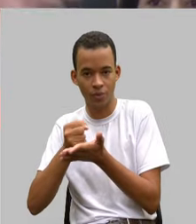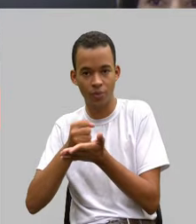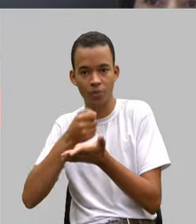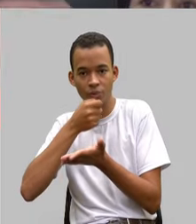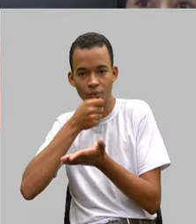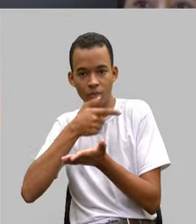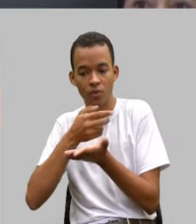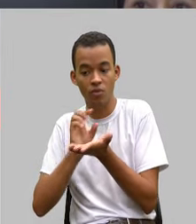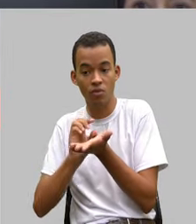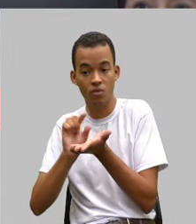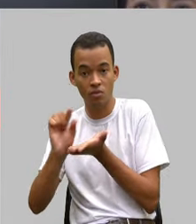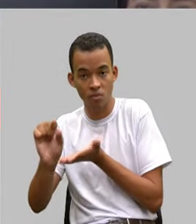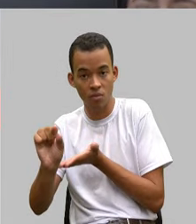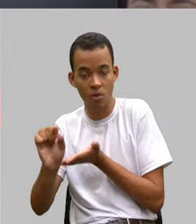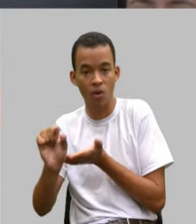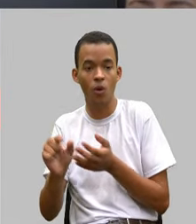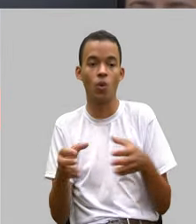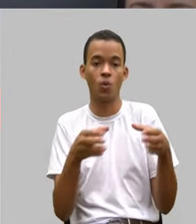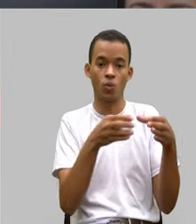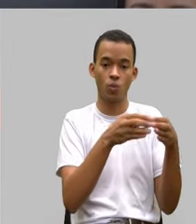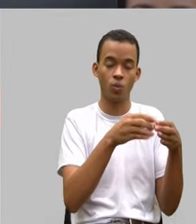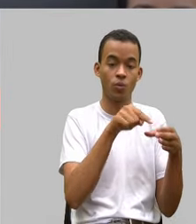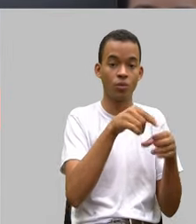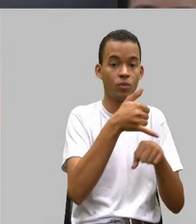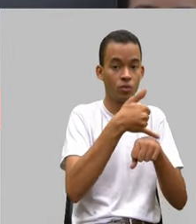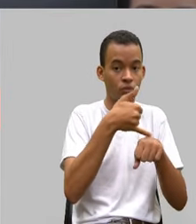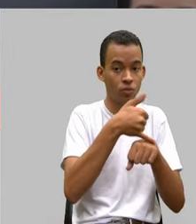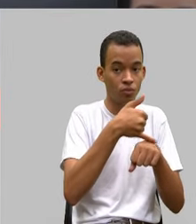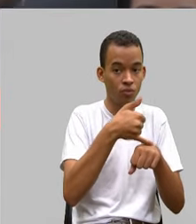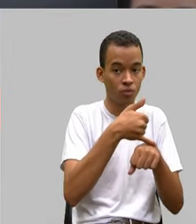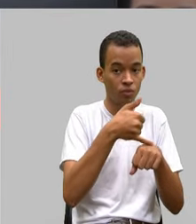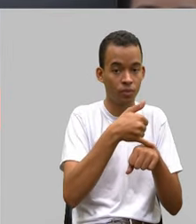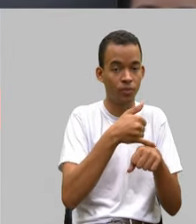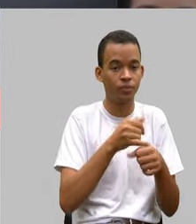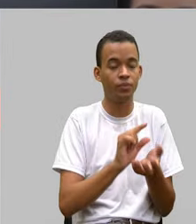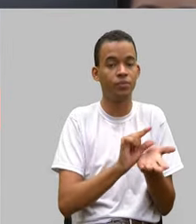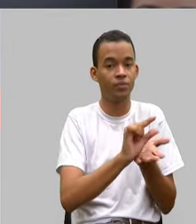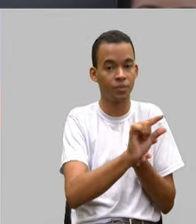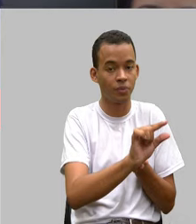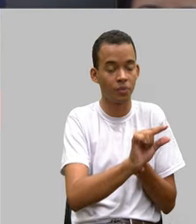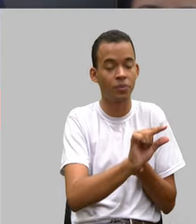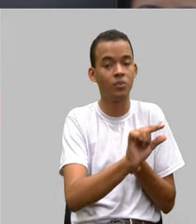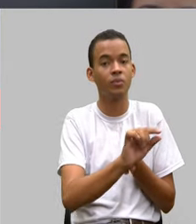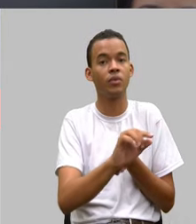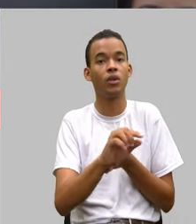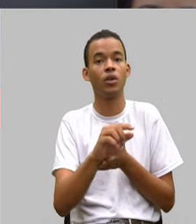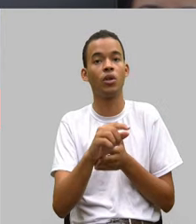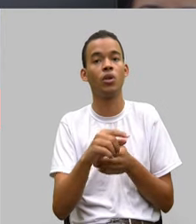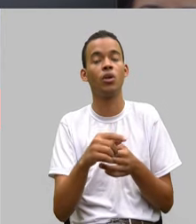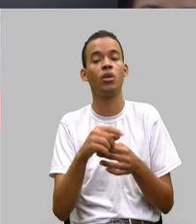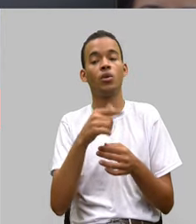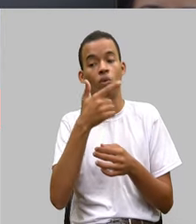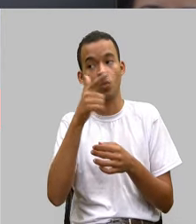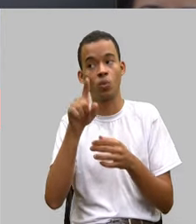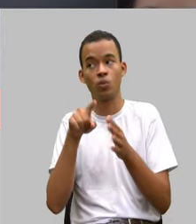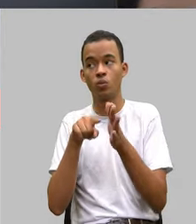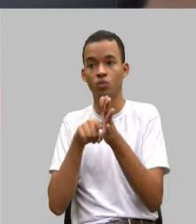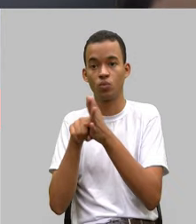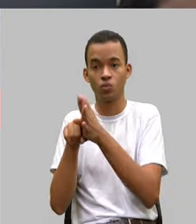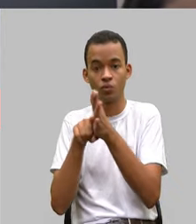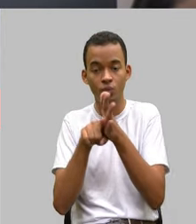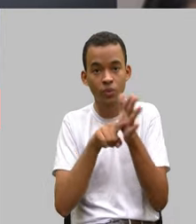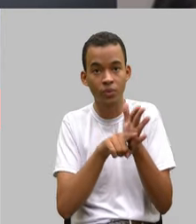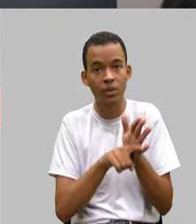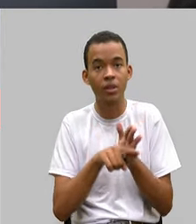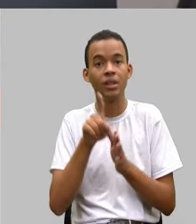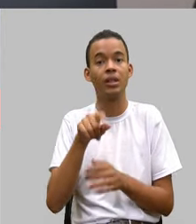recebeu não sabe se recebeu remédio Placebo e uma terceira pessoa acompanha os resultados isso aqui são mulheres